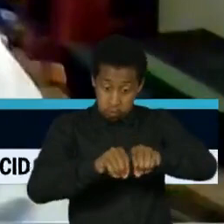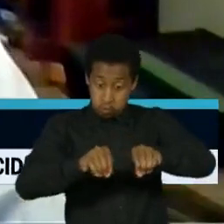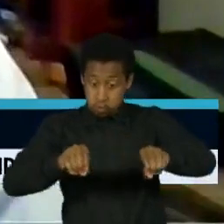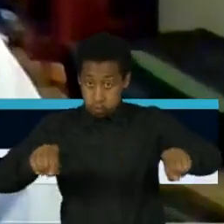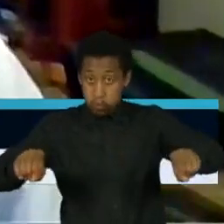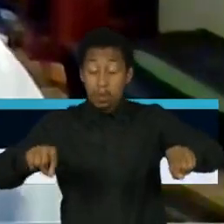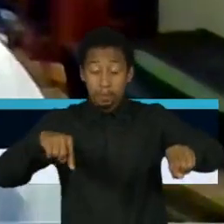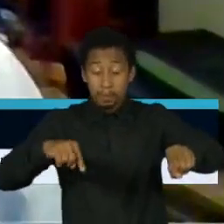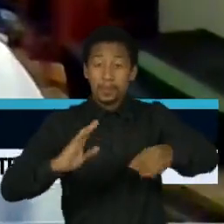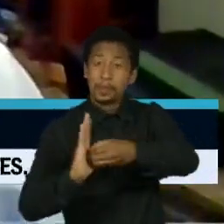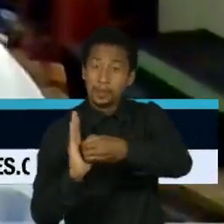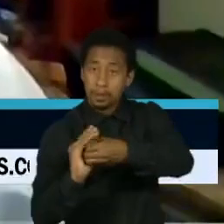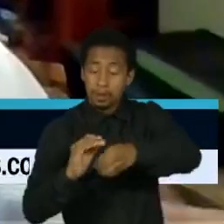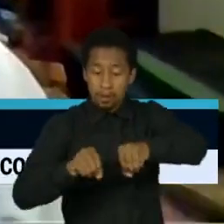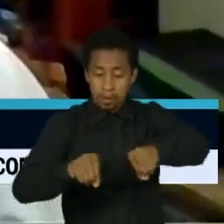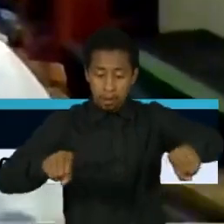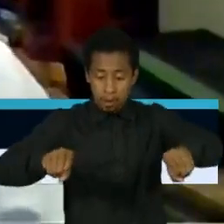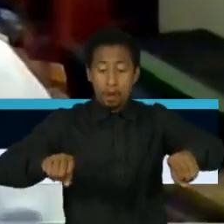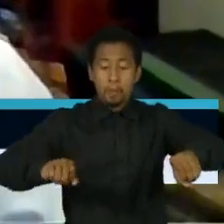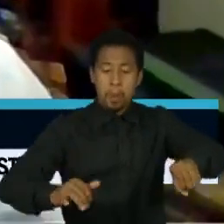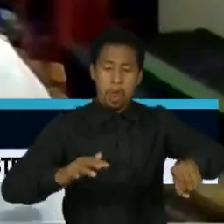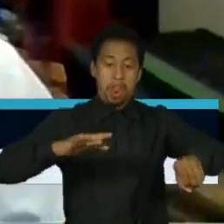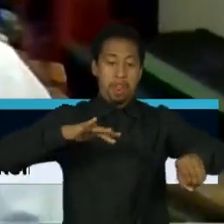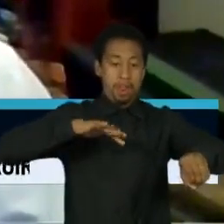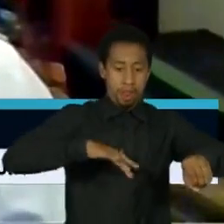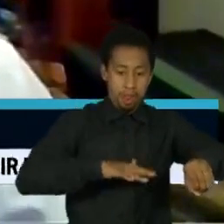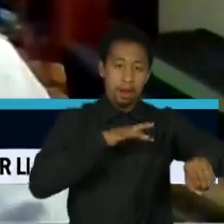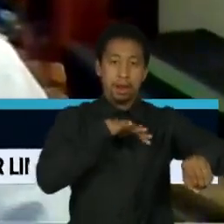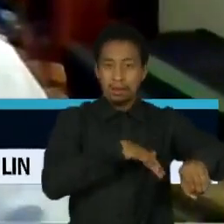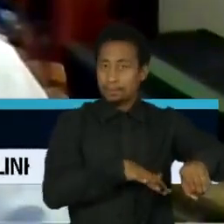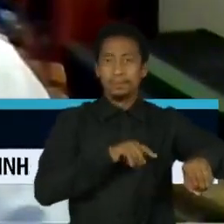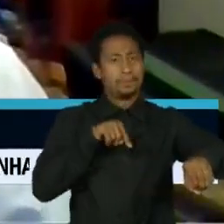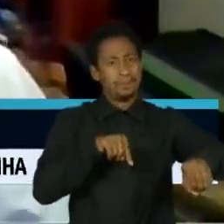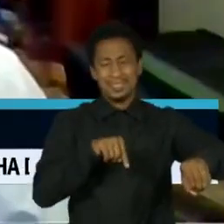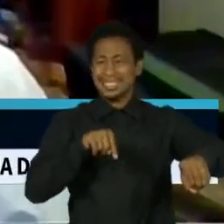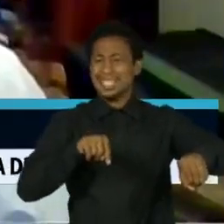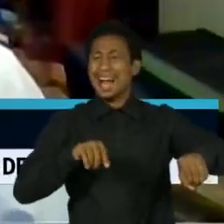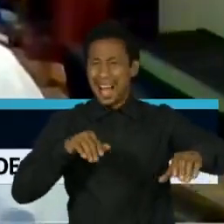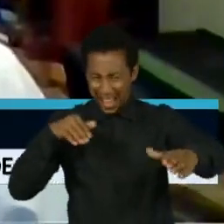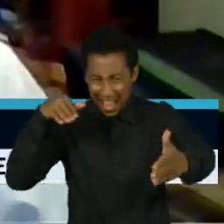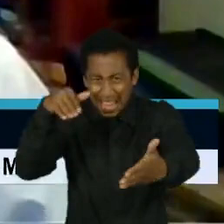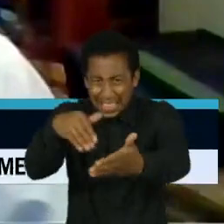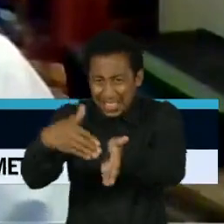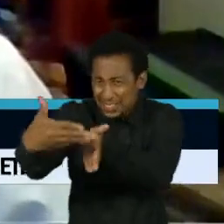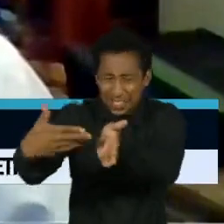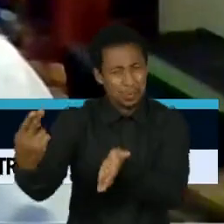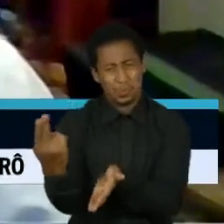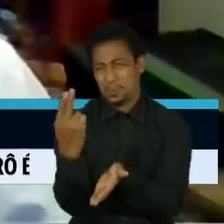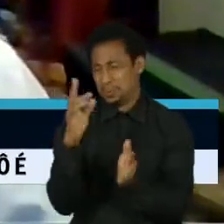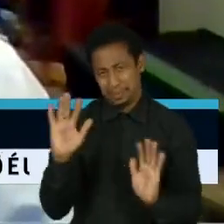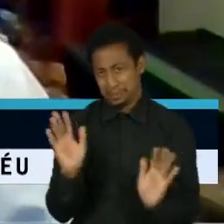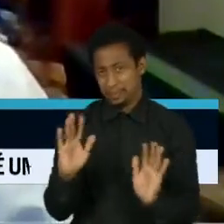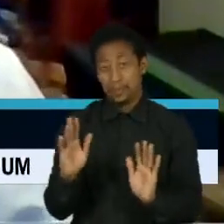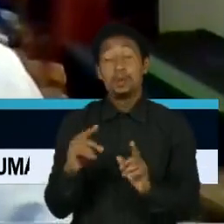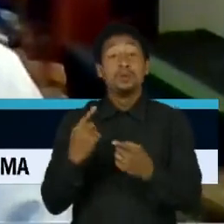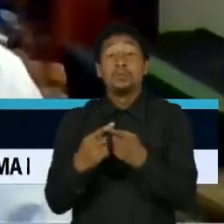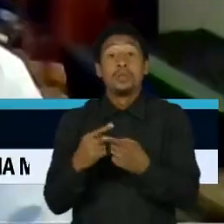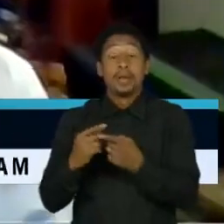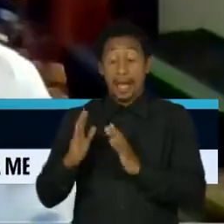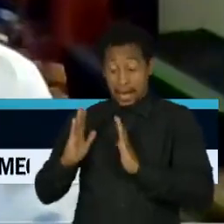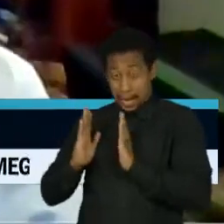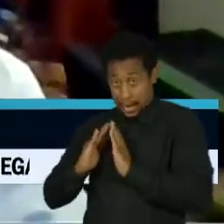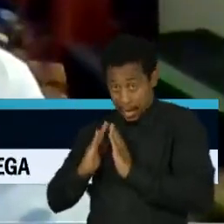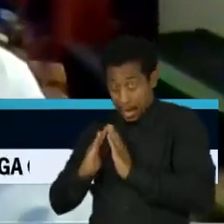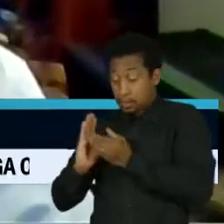uma soma de vazões que vem vindo. Lá, quando a gente, na residência, você joga o esgoto numa rede. Essas redes, elas jogam